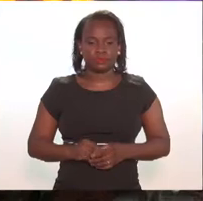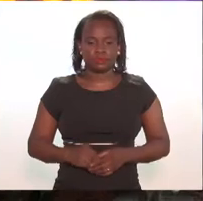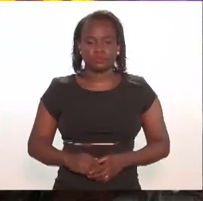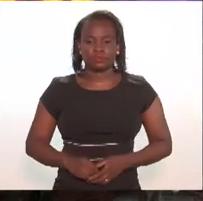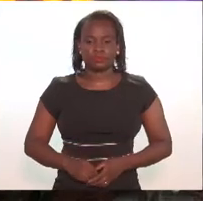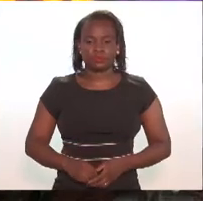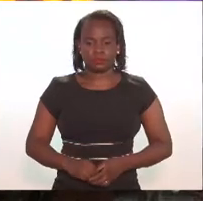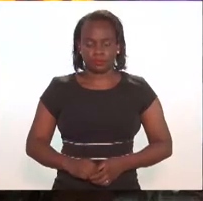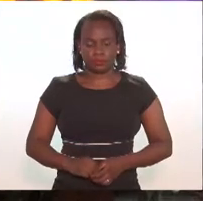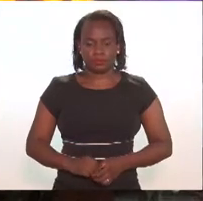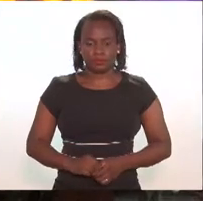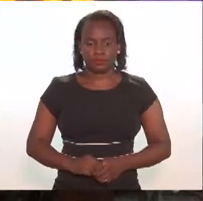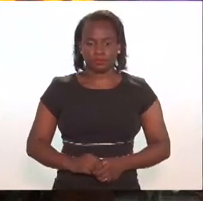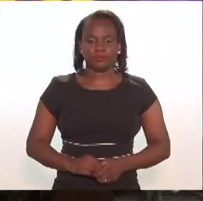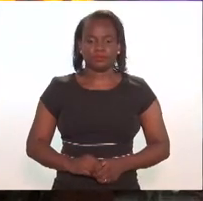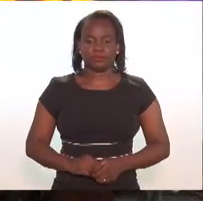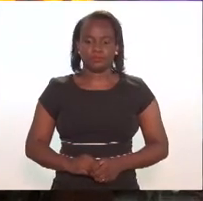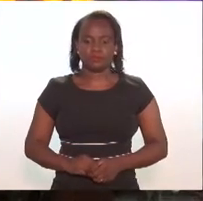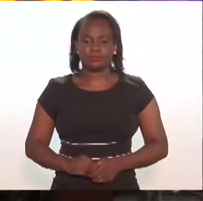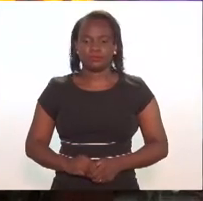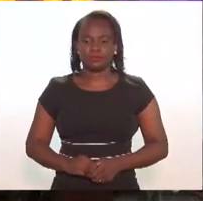Projeto